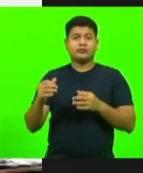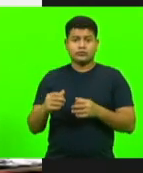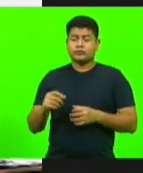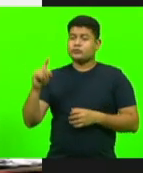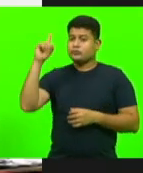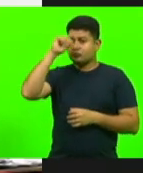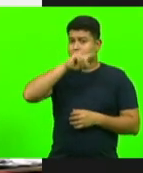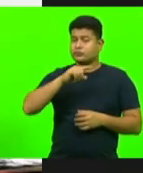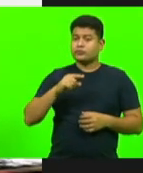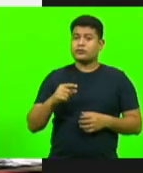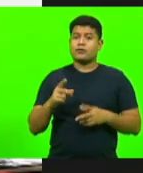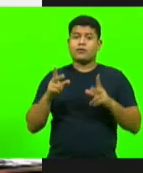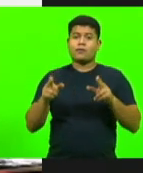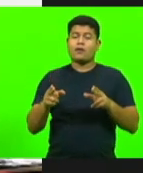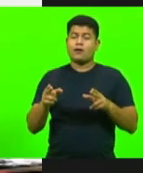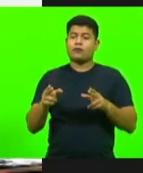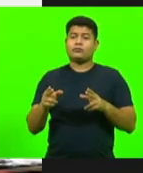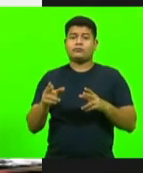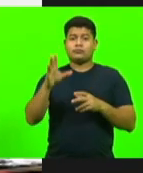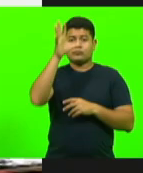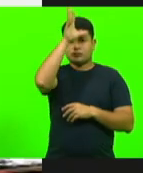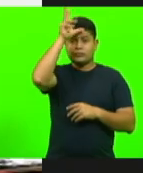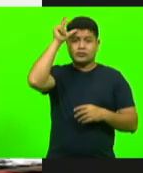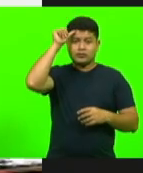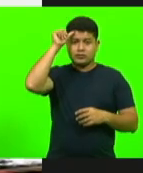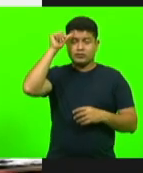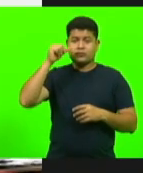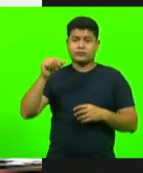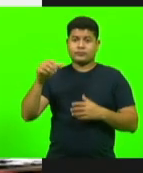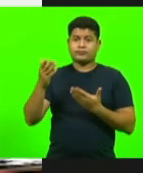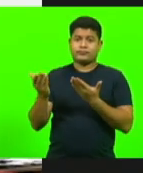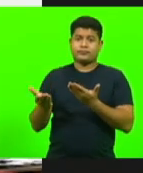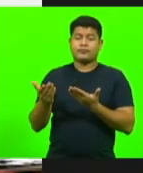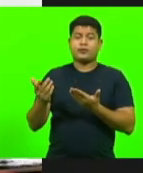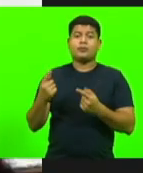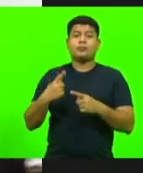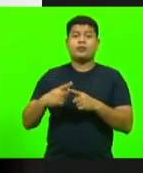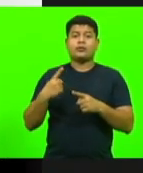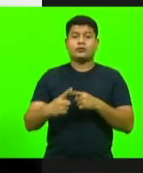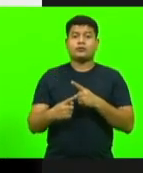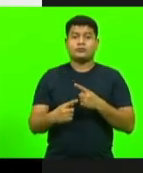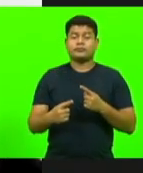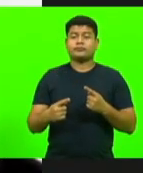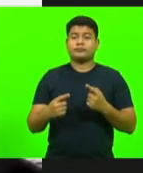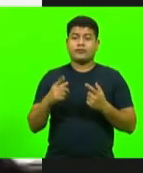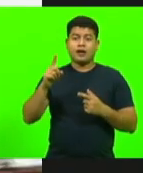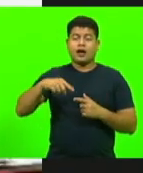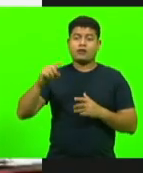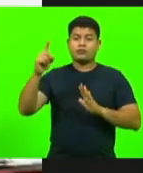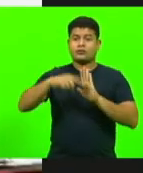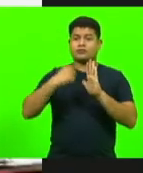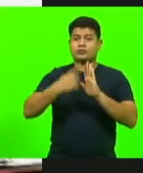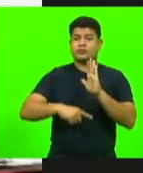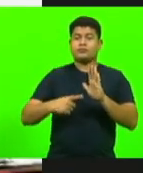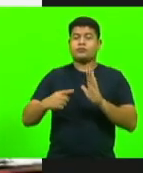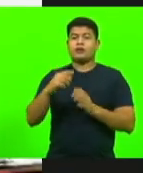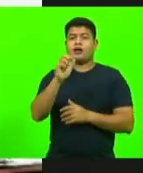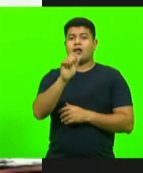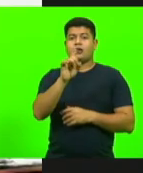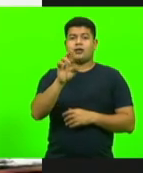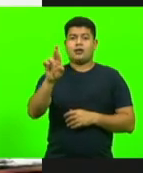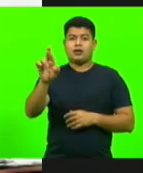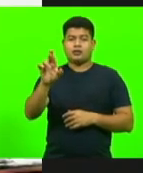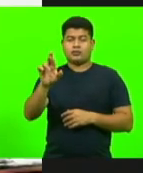Oeste do Estado e com certeza está relacionada com a extinção Prometida o governador Moisés das BR